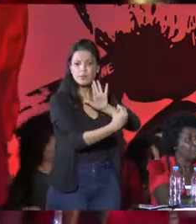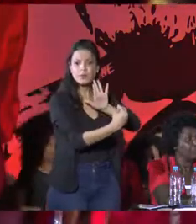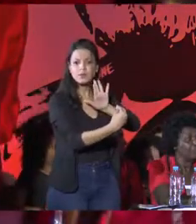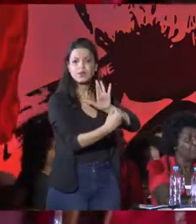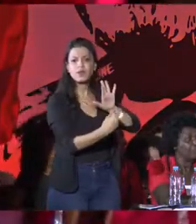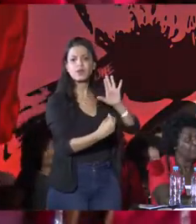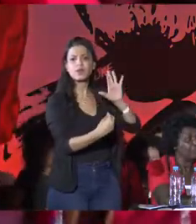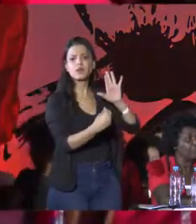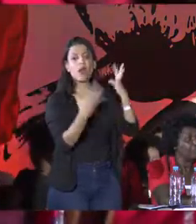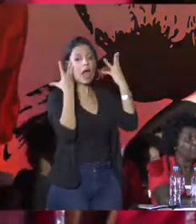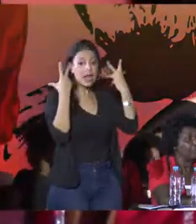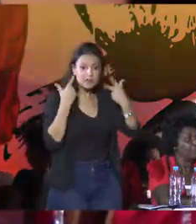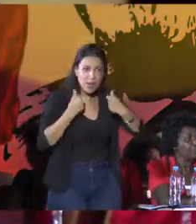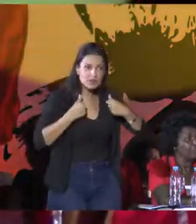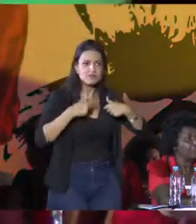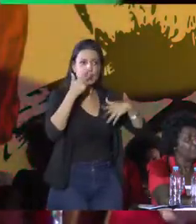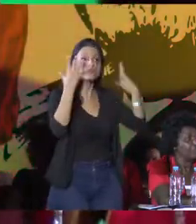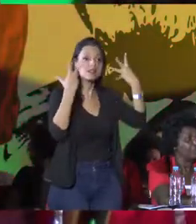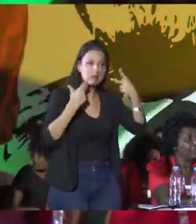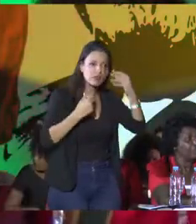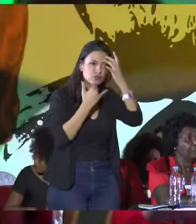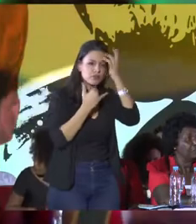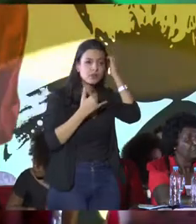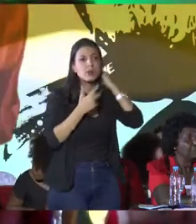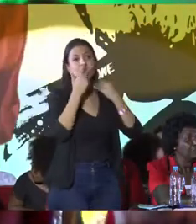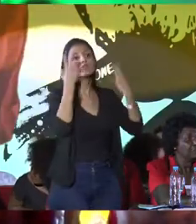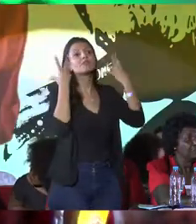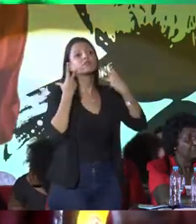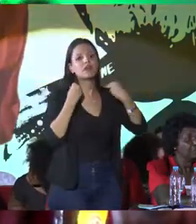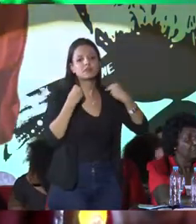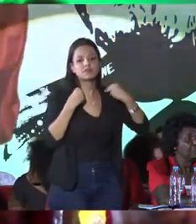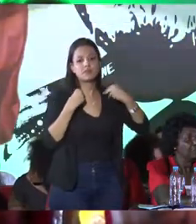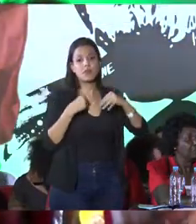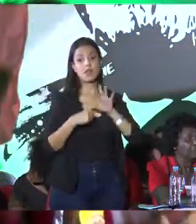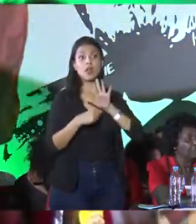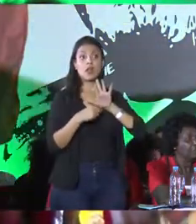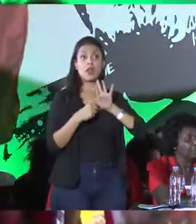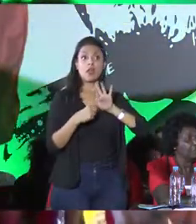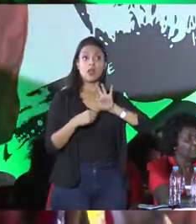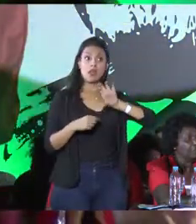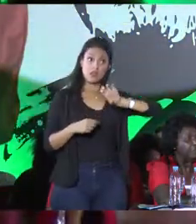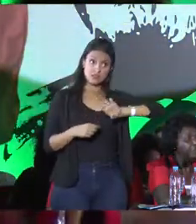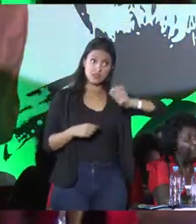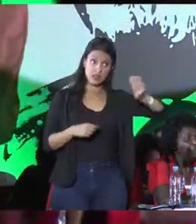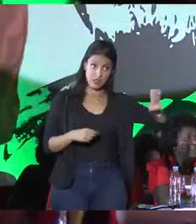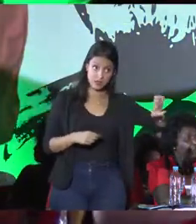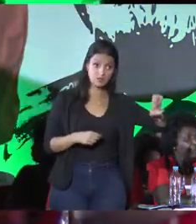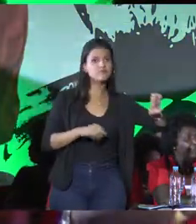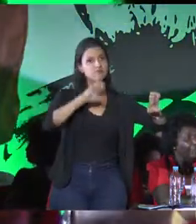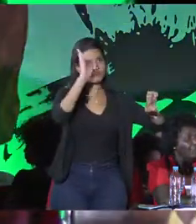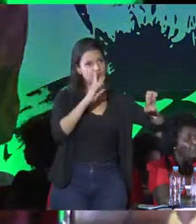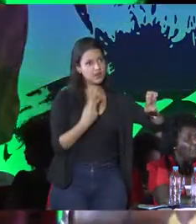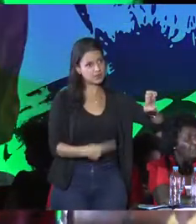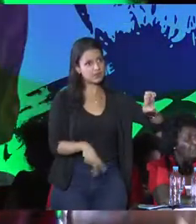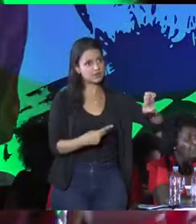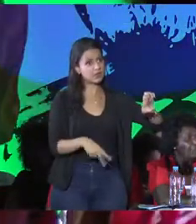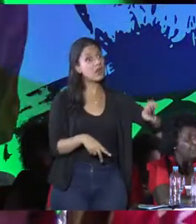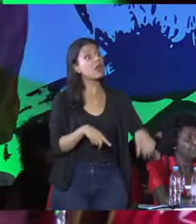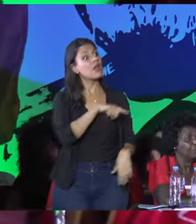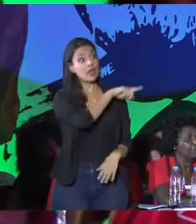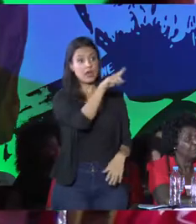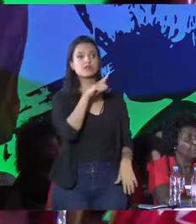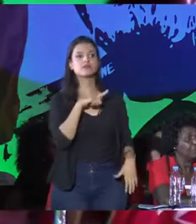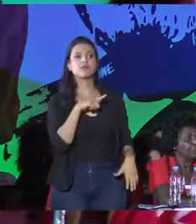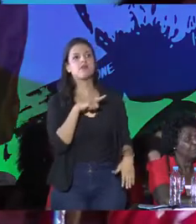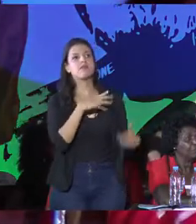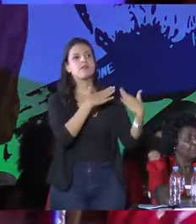A esquerda brasileira, ela tem muita responsabilidade